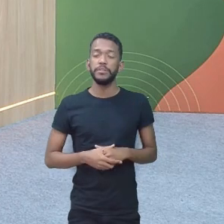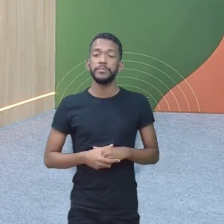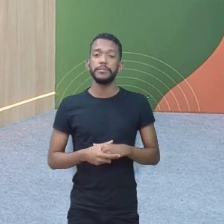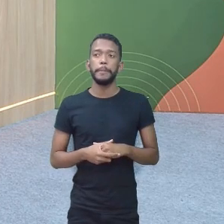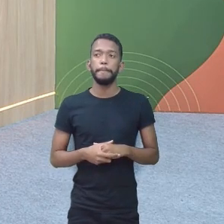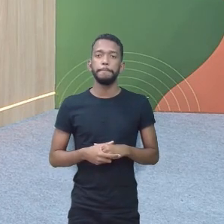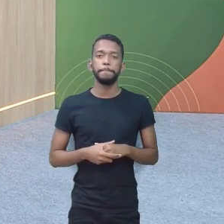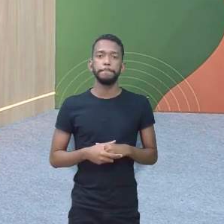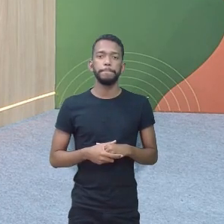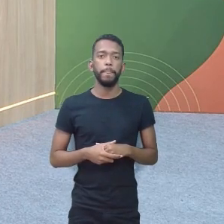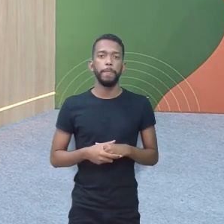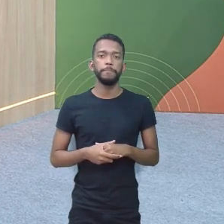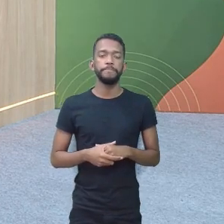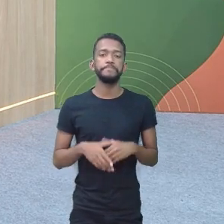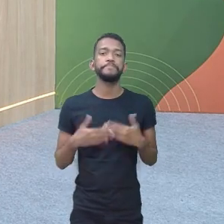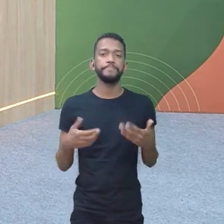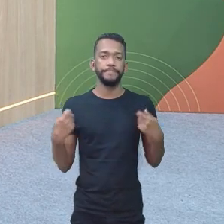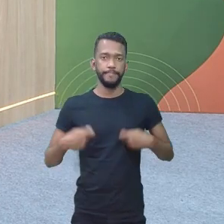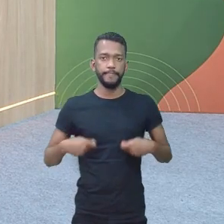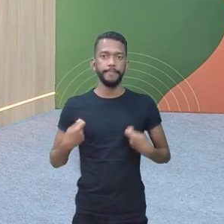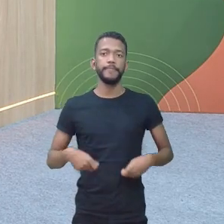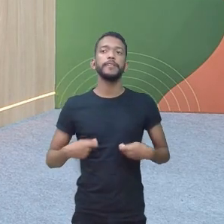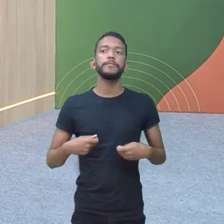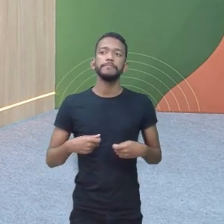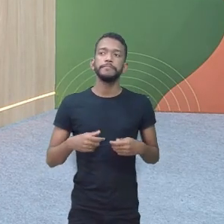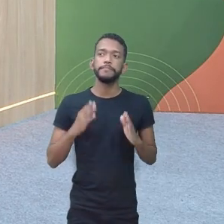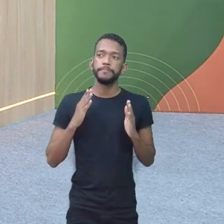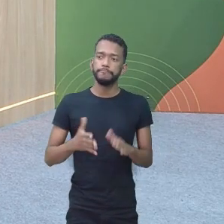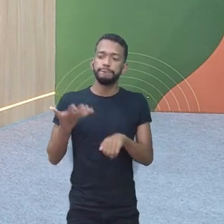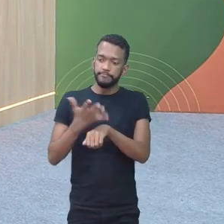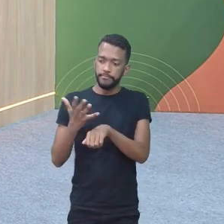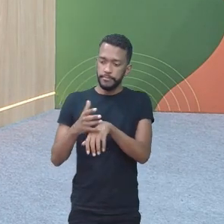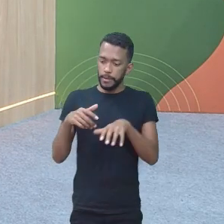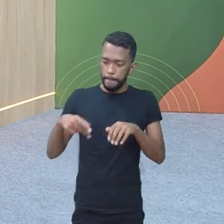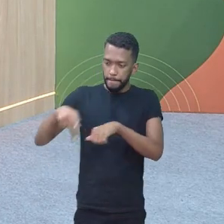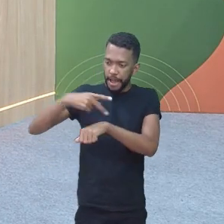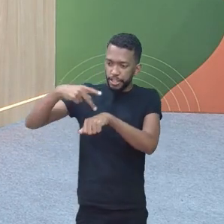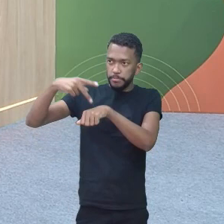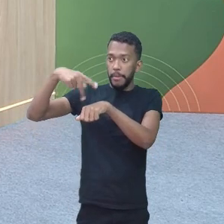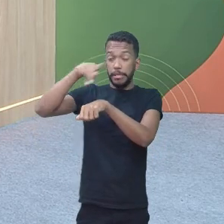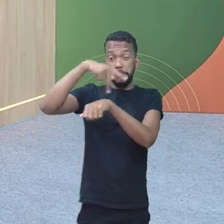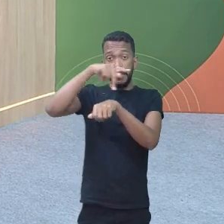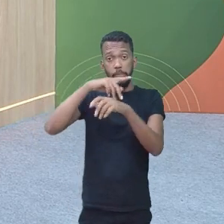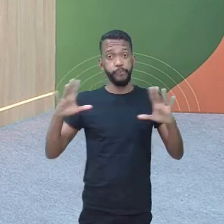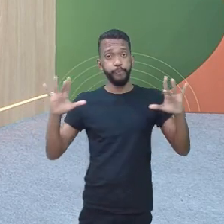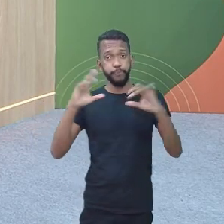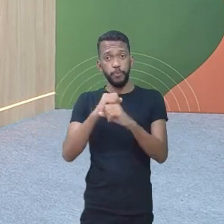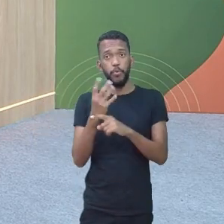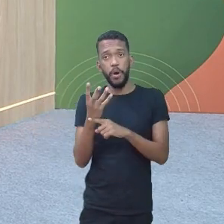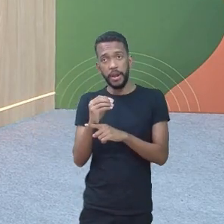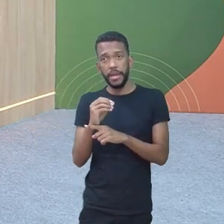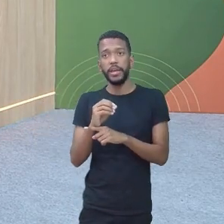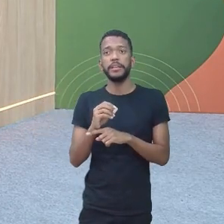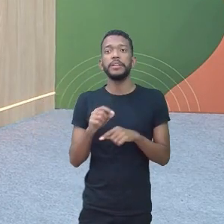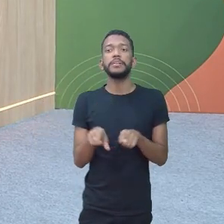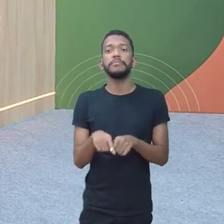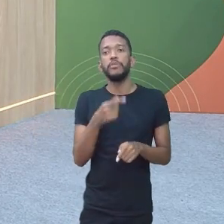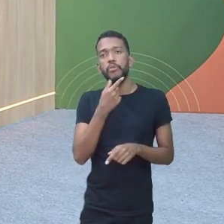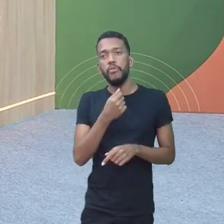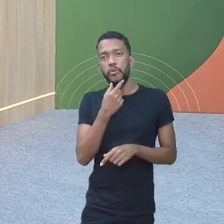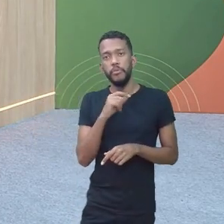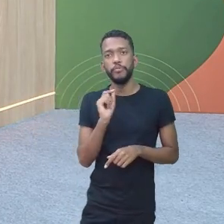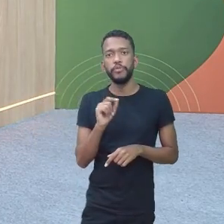aí tem que ser um esporte praticado em mais de 40 países e 3 continentes por mulheres e pelos